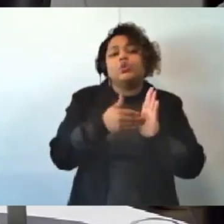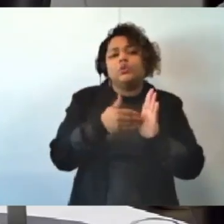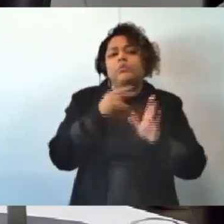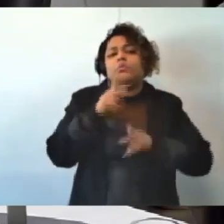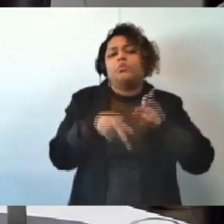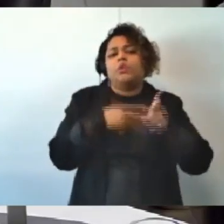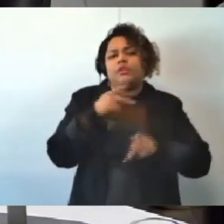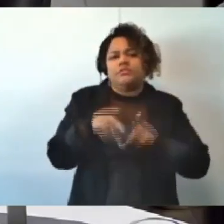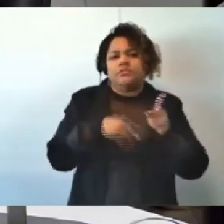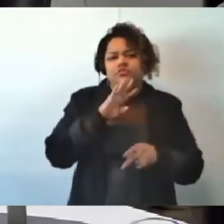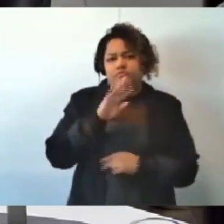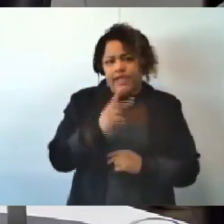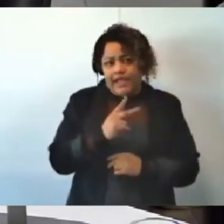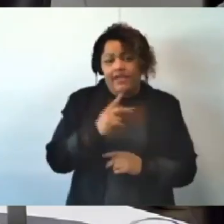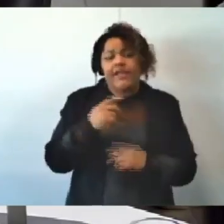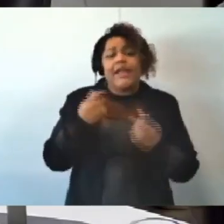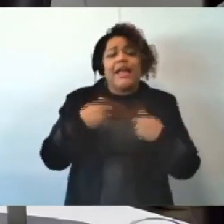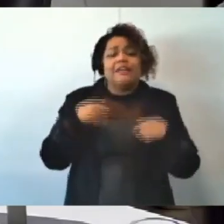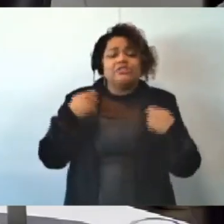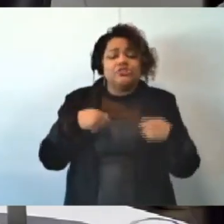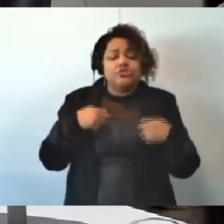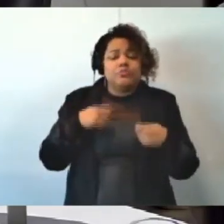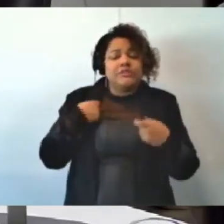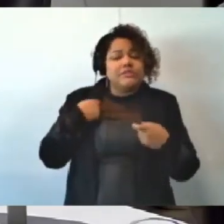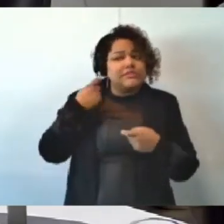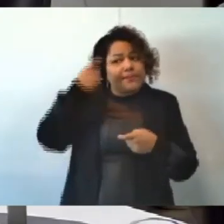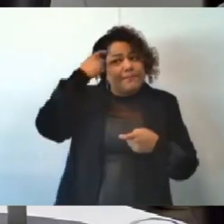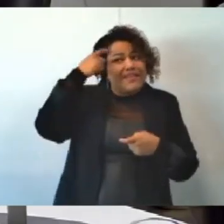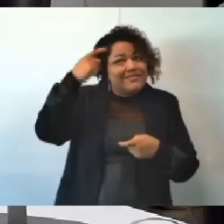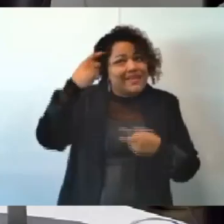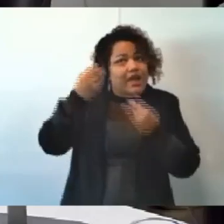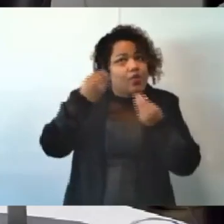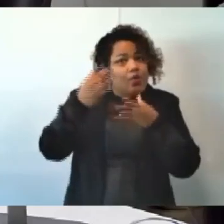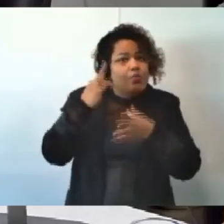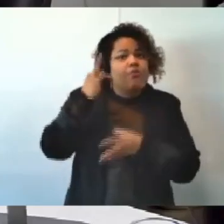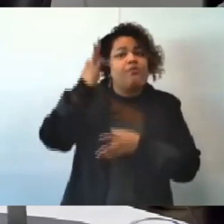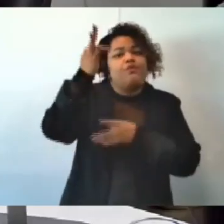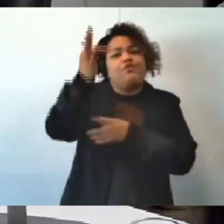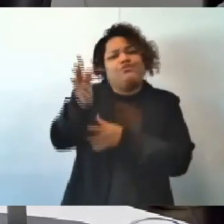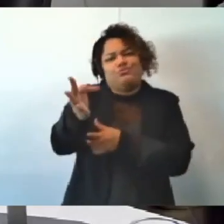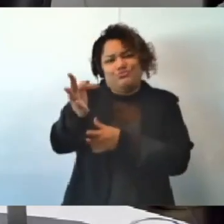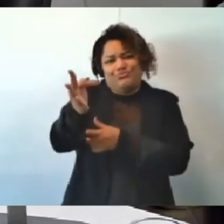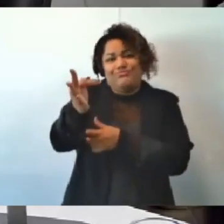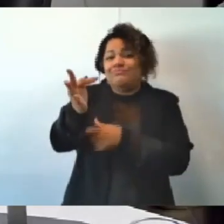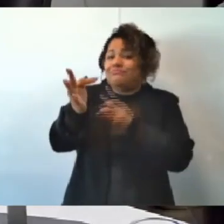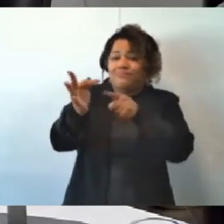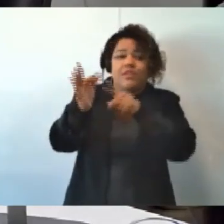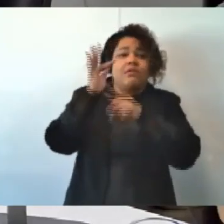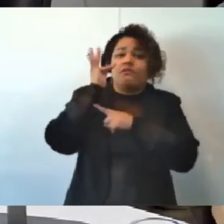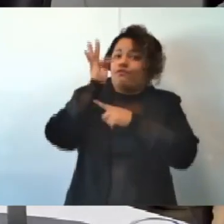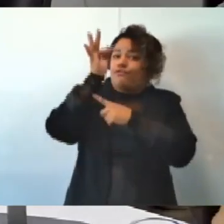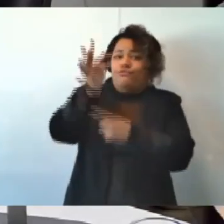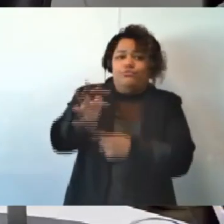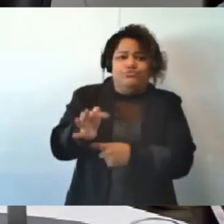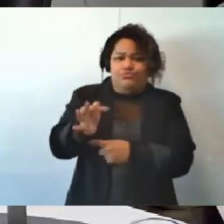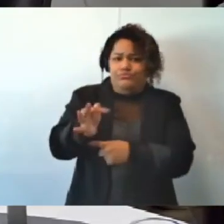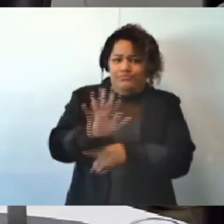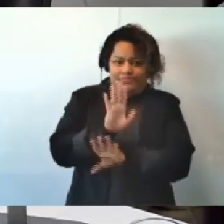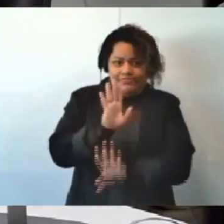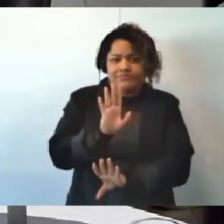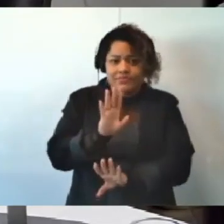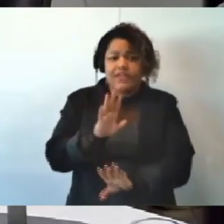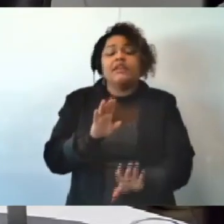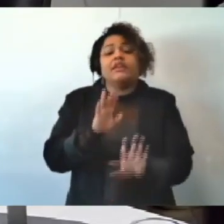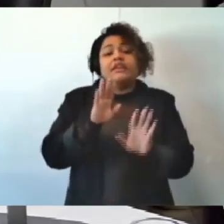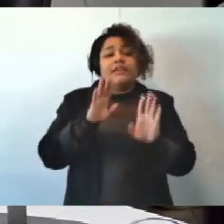fala vai ser sempre no futuro. Outra coisa também, porque a BH Trans ela não fiscaliza, né, porque